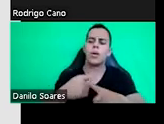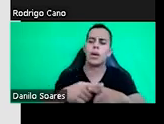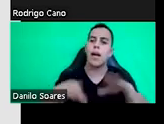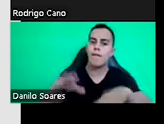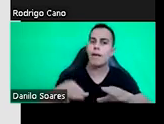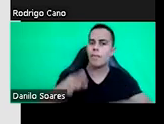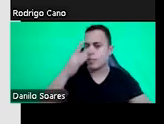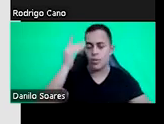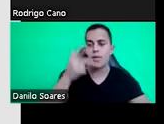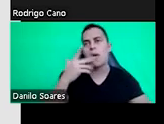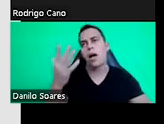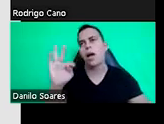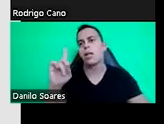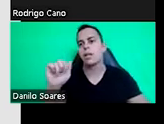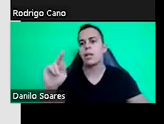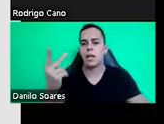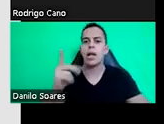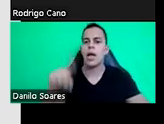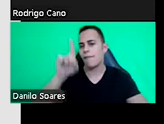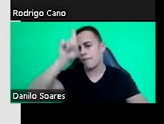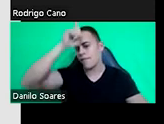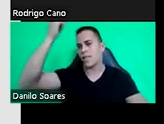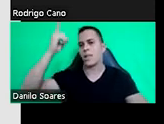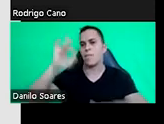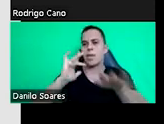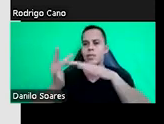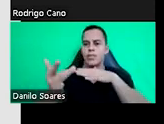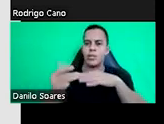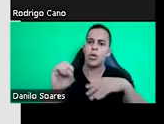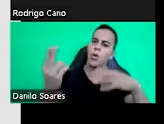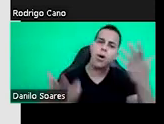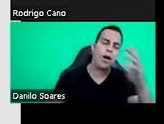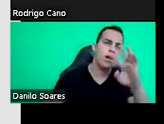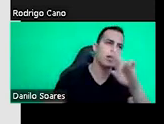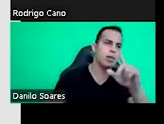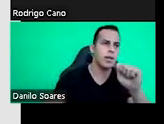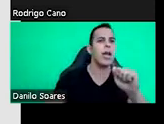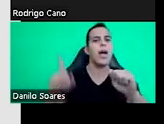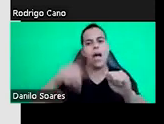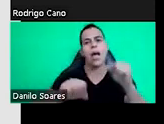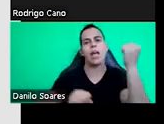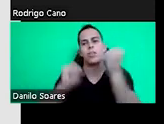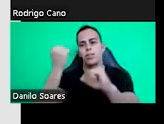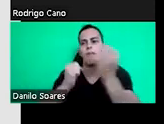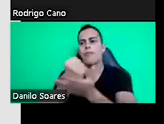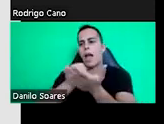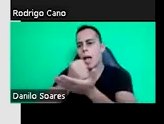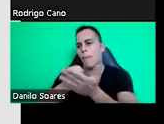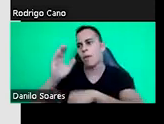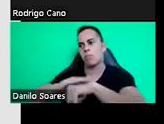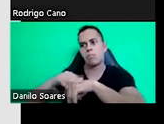do tipo: o TDAH é a invenção da mídia, ou o TDAH é uma invenção da indústria farmacêutica para